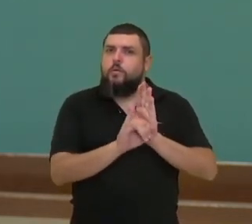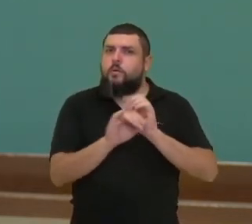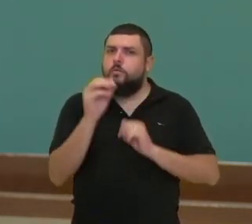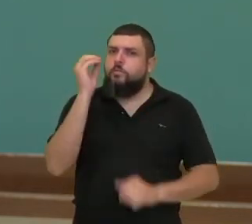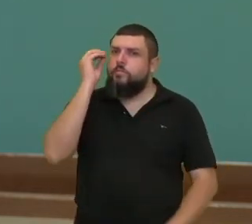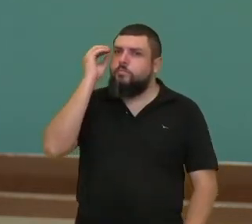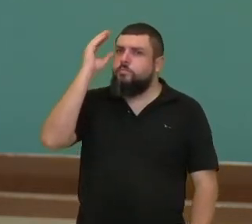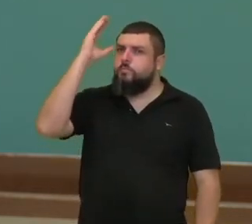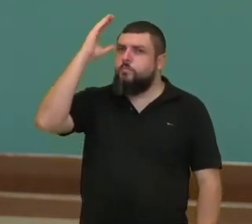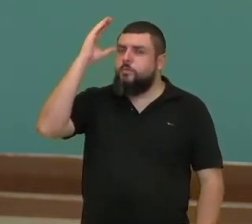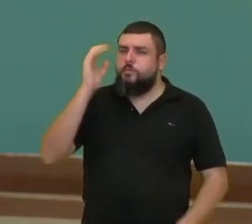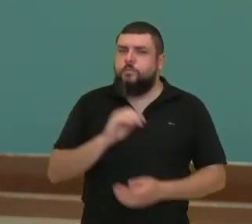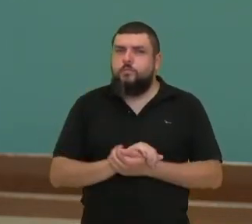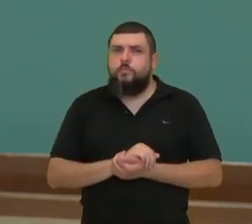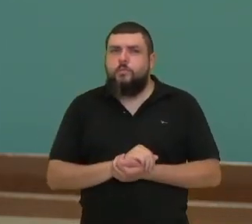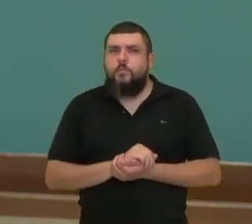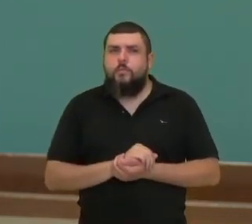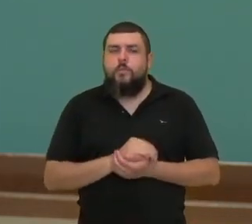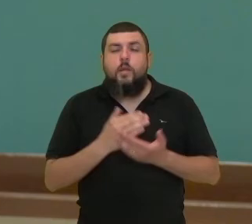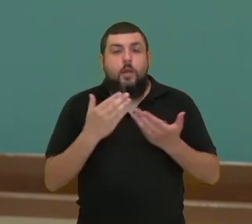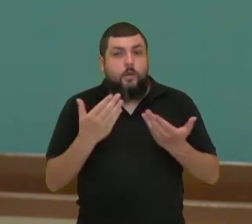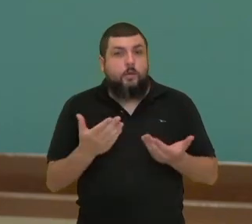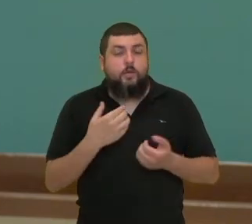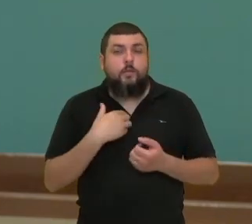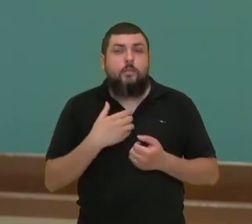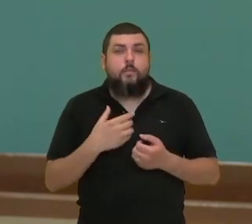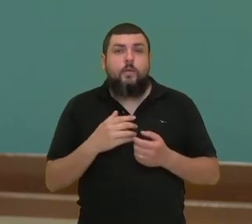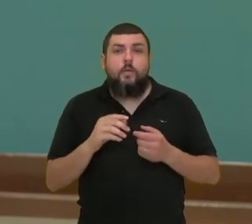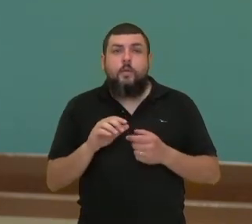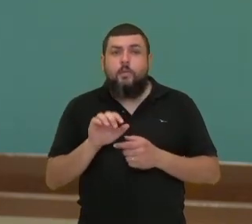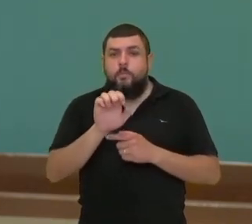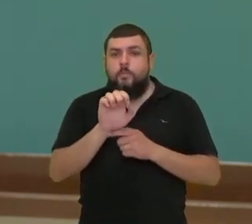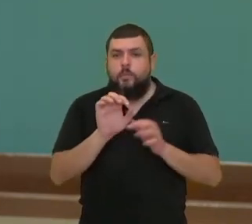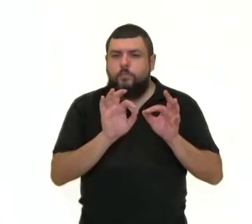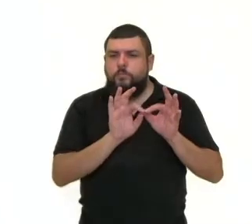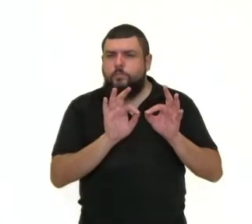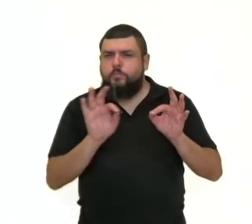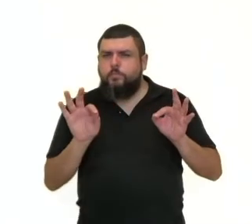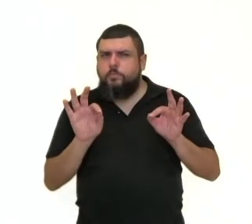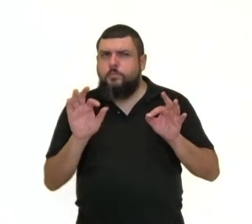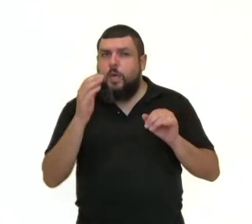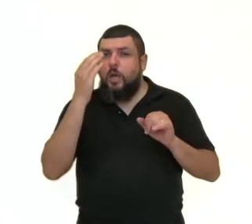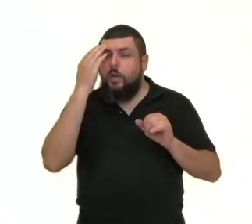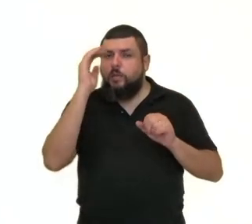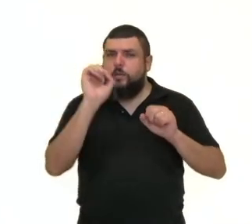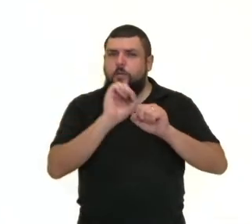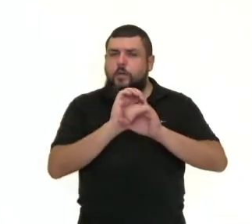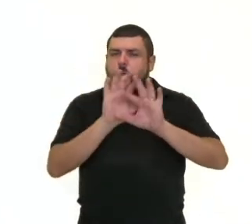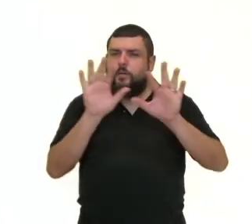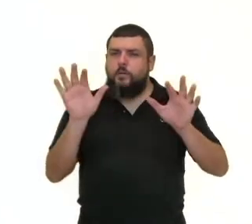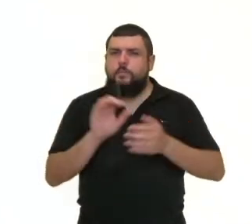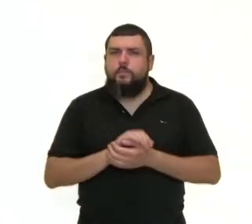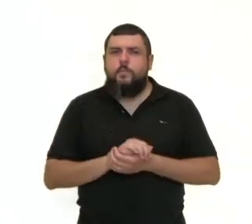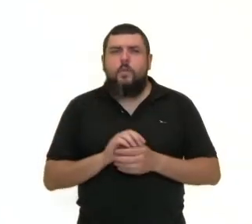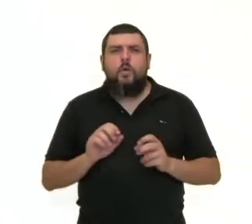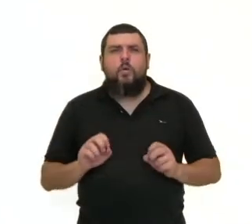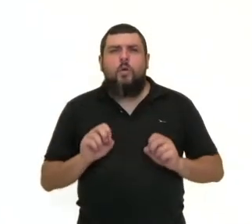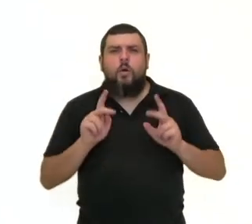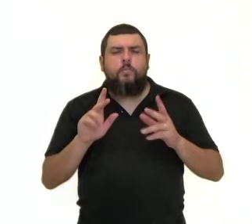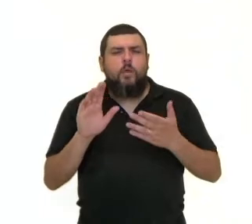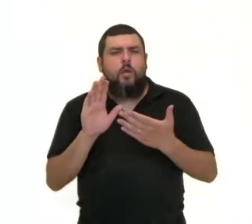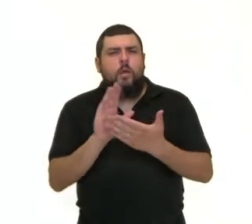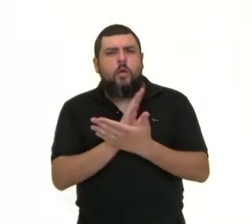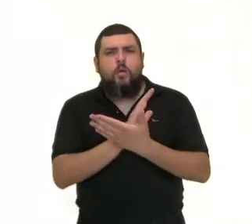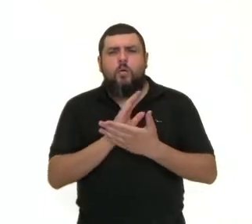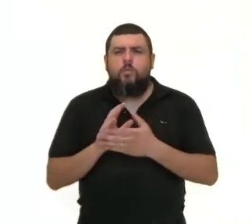elas também, além de ligar as orações, elas dão sentido ao texto. Vamos relembrar algumas conjunções